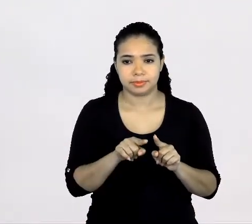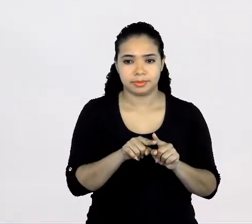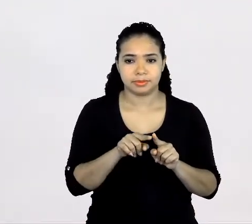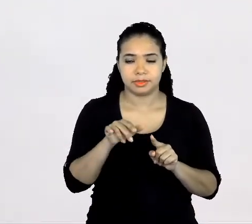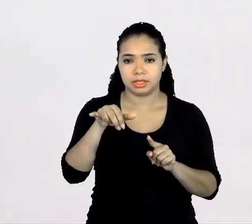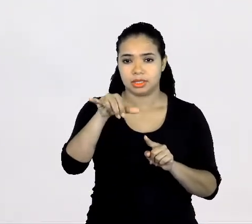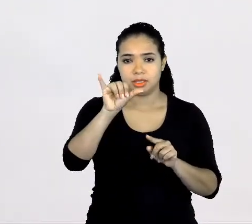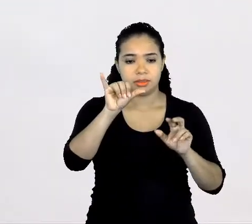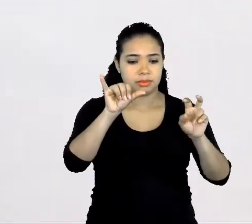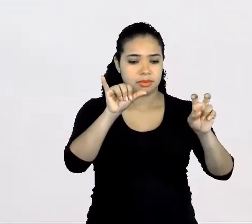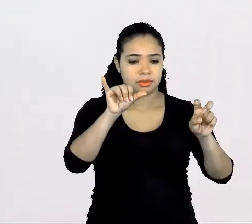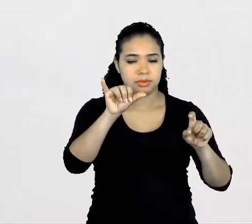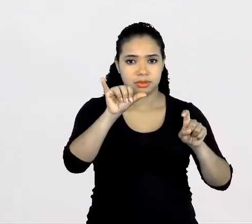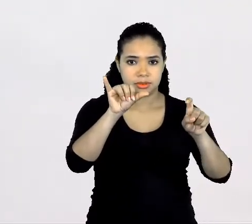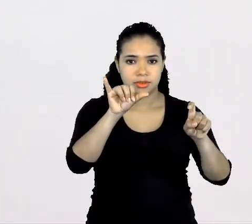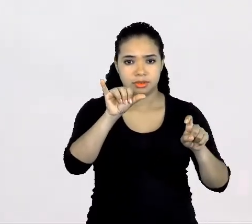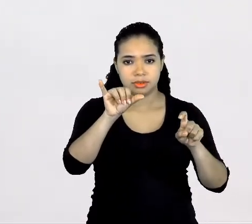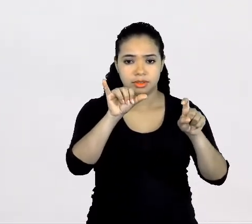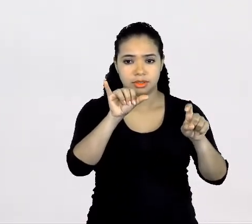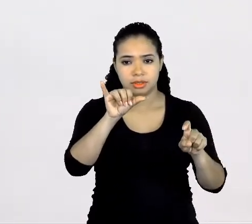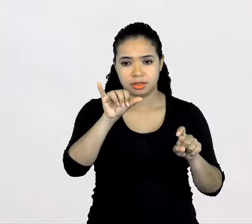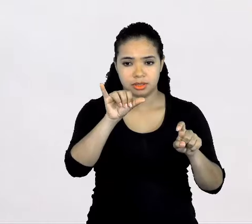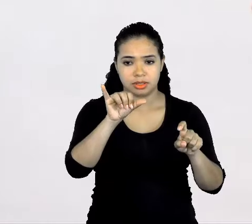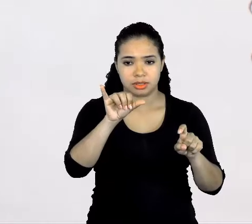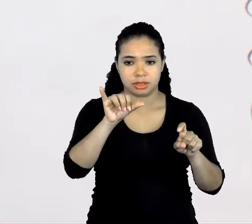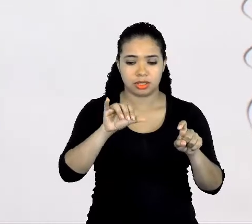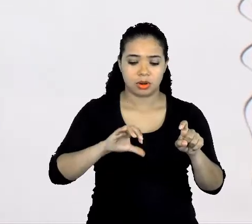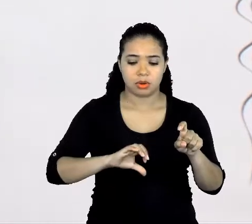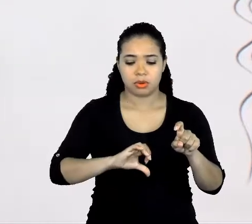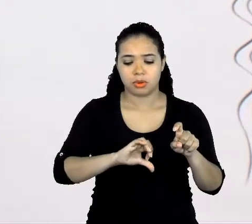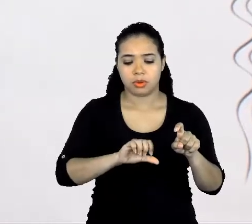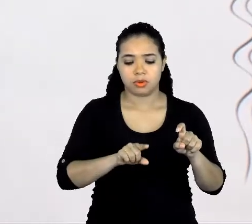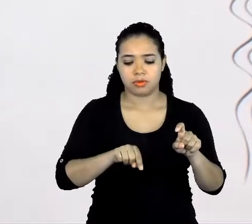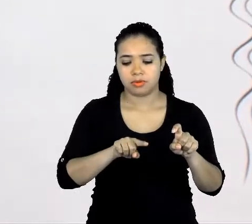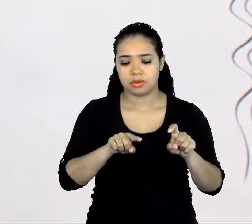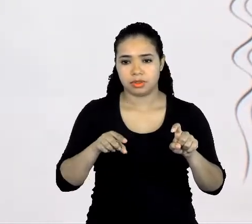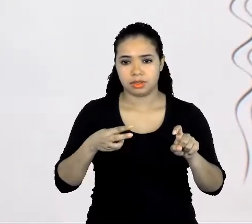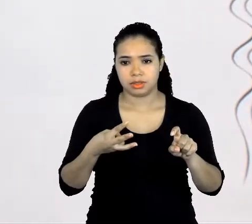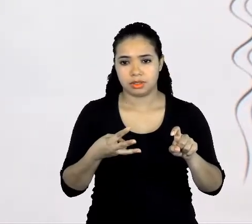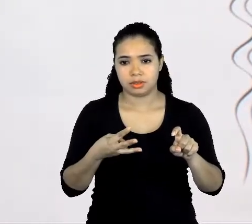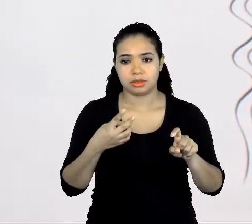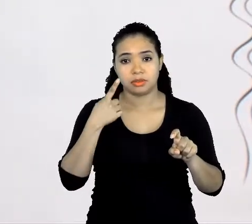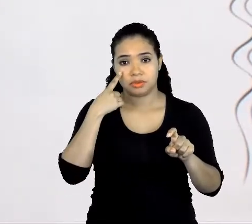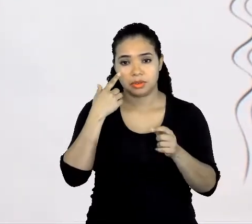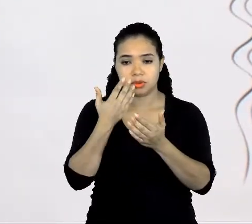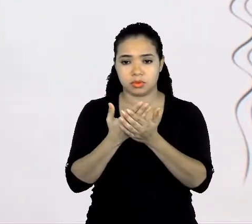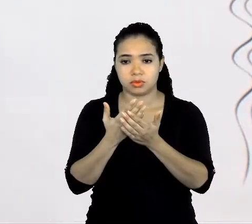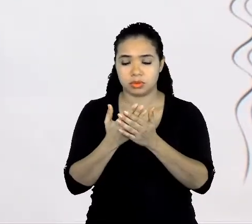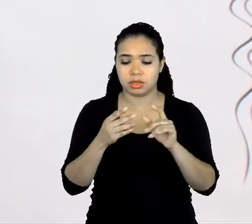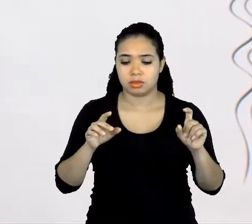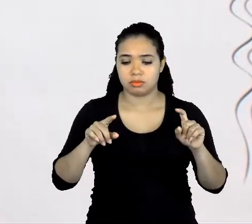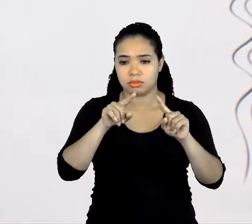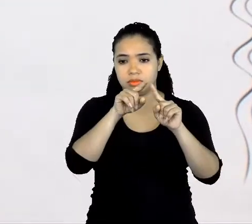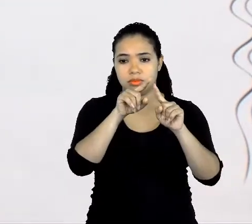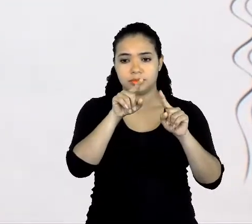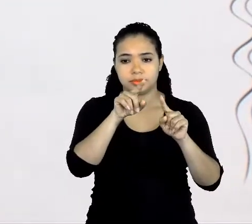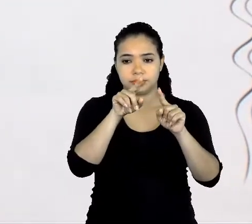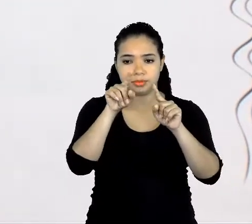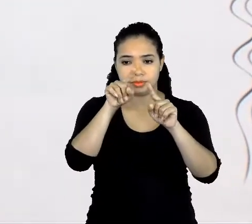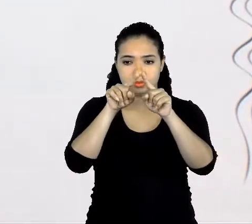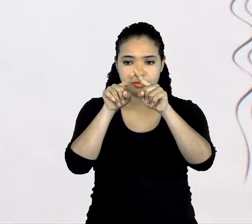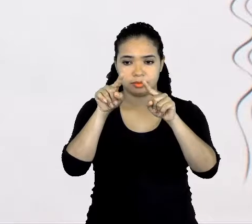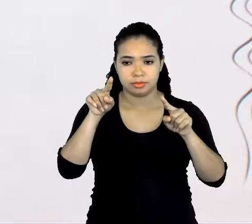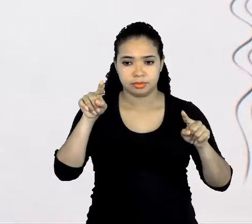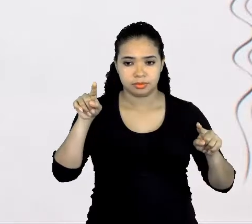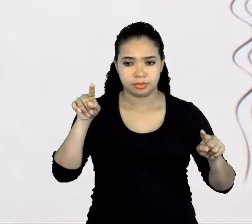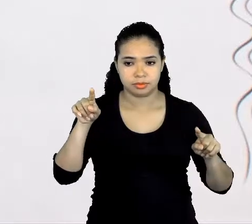tenho um outro ângulo, mas o princípio é o mesmo. Esse é o ângulo que eu vou estudar. Por esse ângulo,